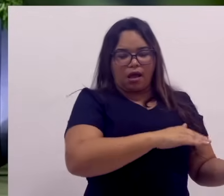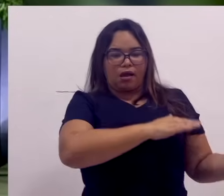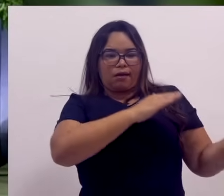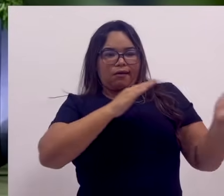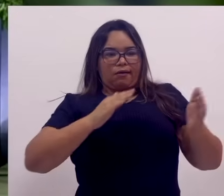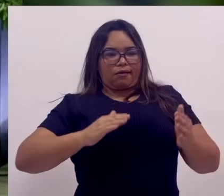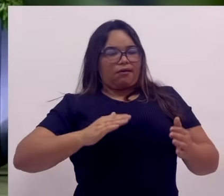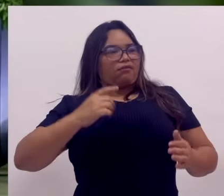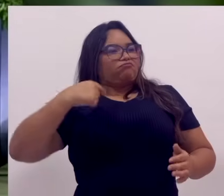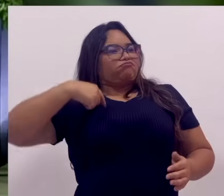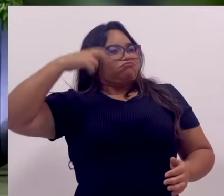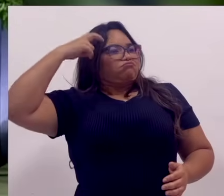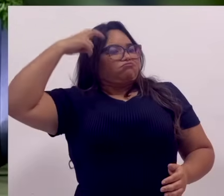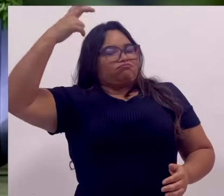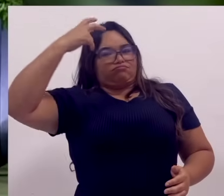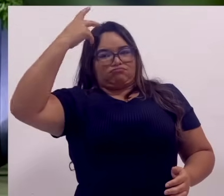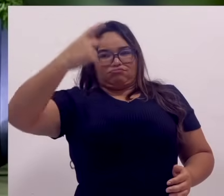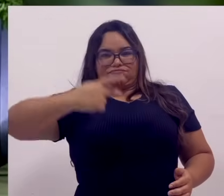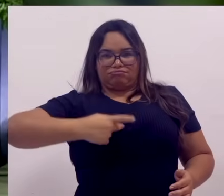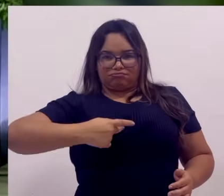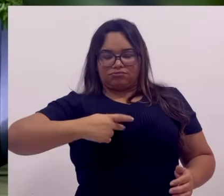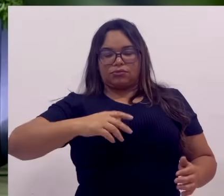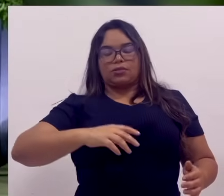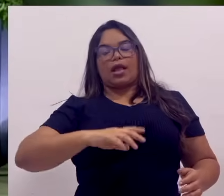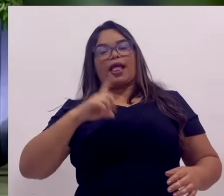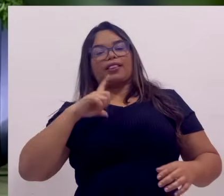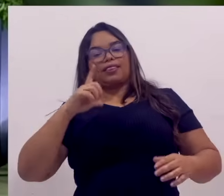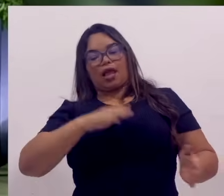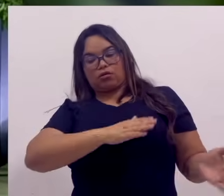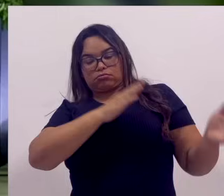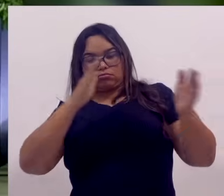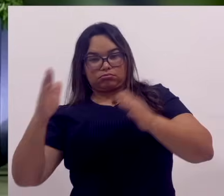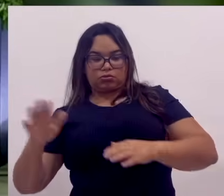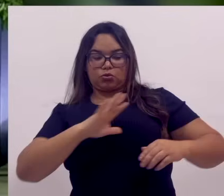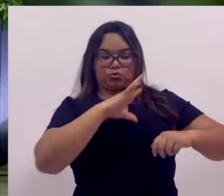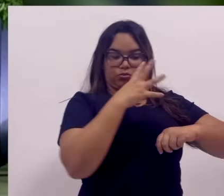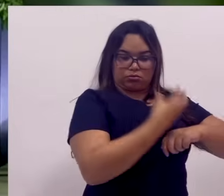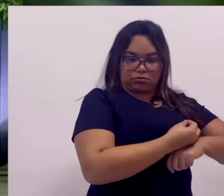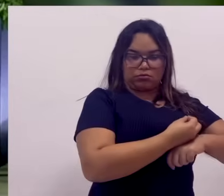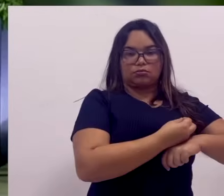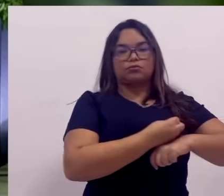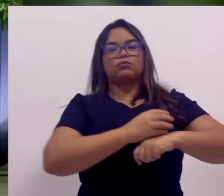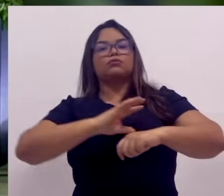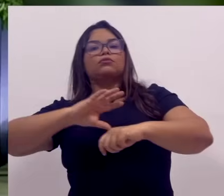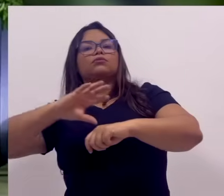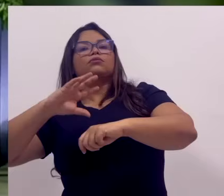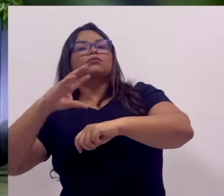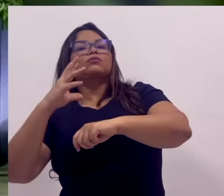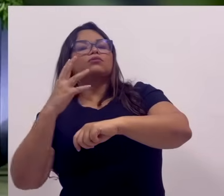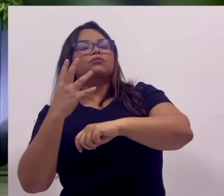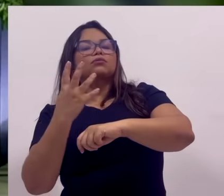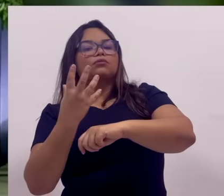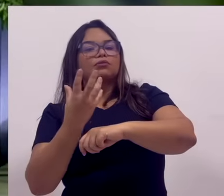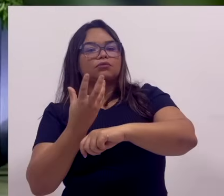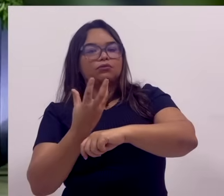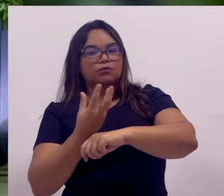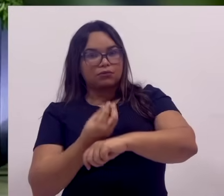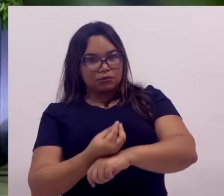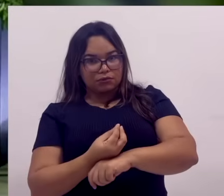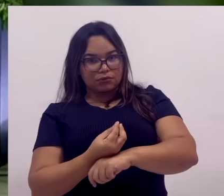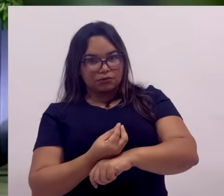muito satisfeita consigo mesma e passou por um período em que houve uma grande perseguição e foi purificada, Esmirna.